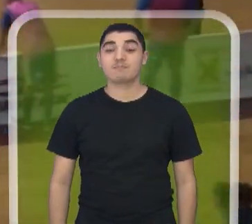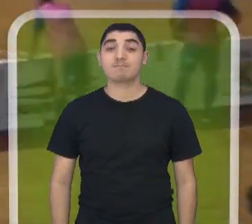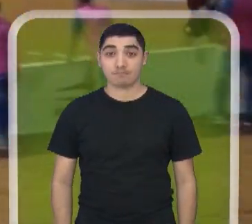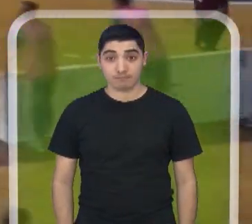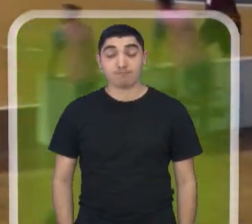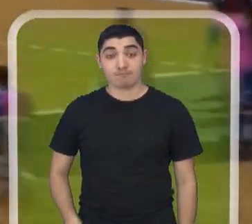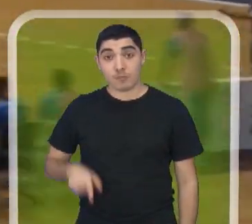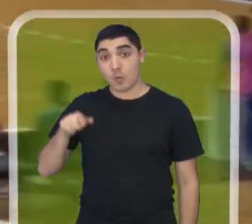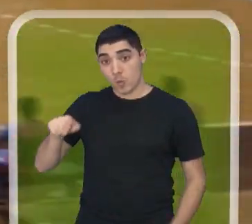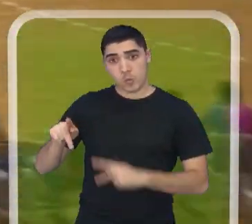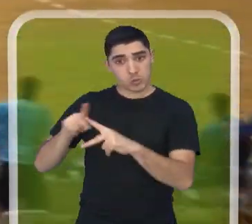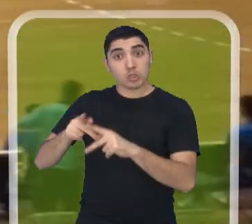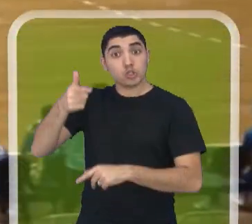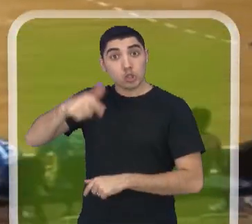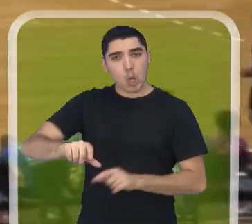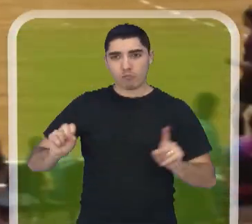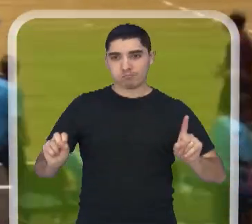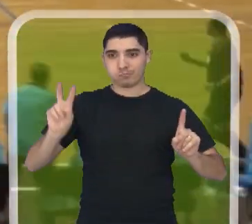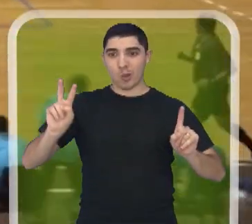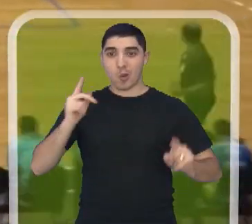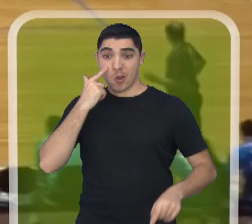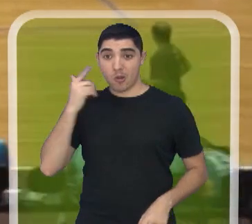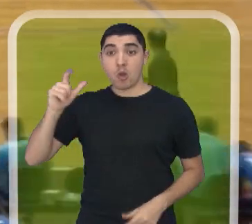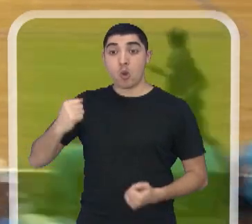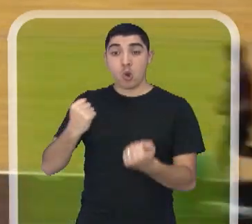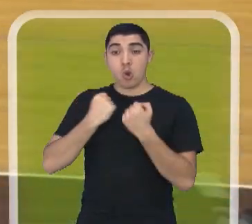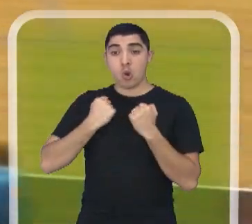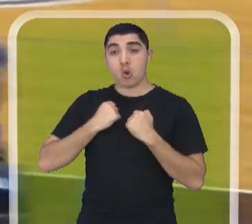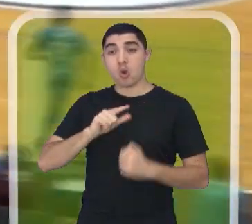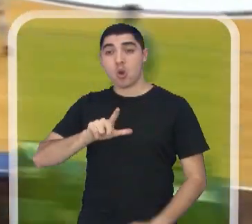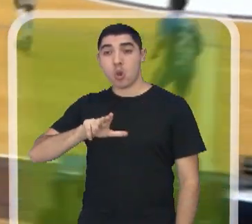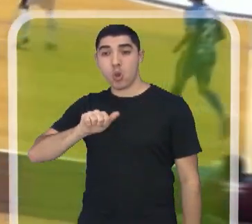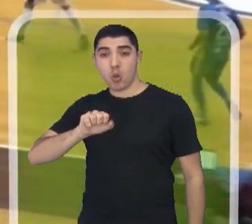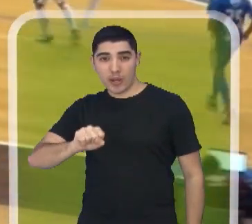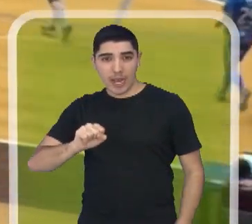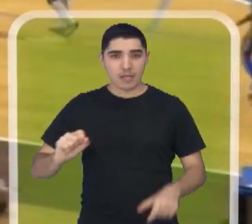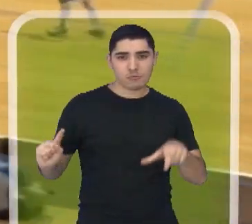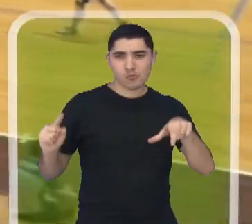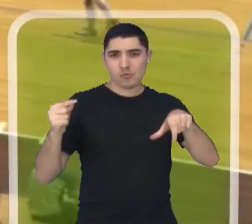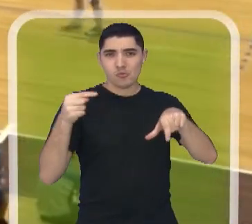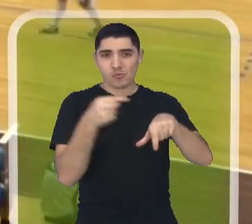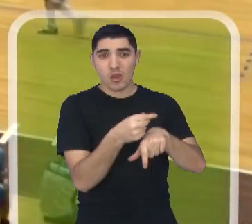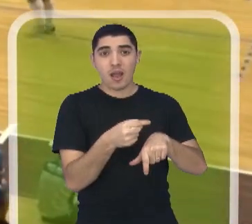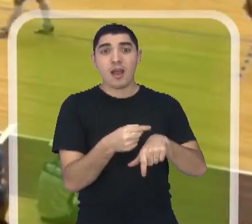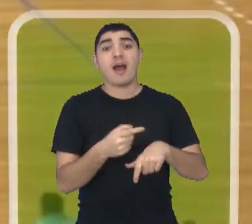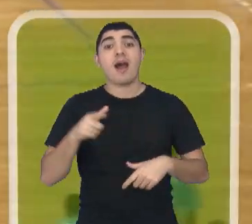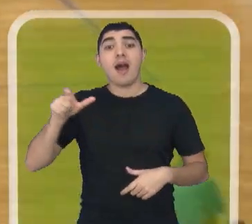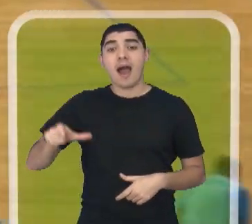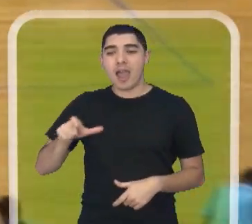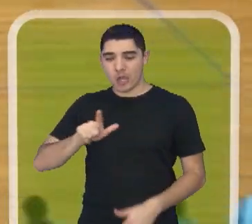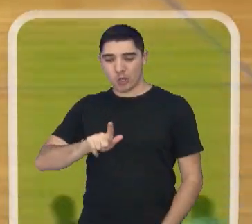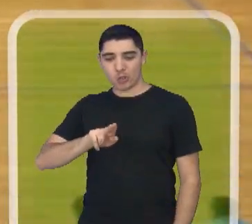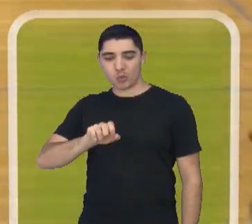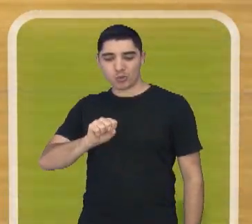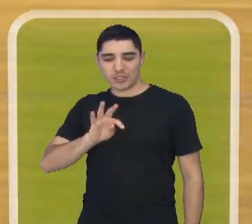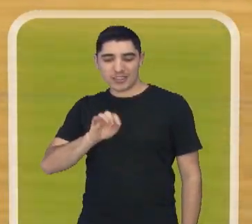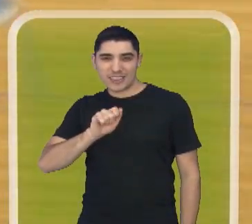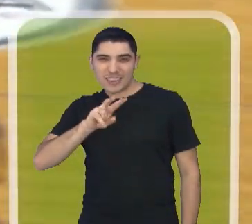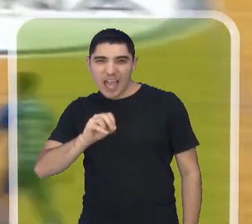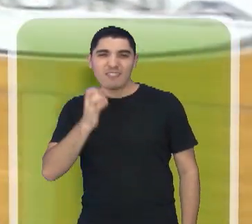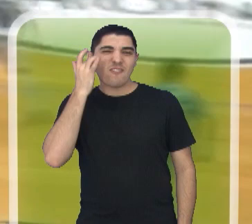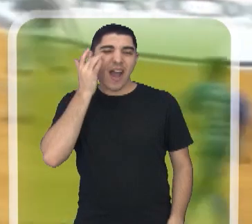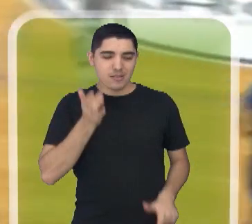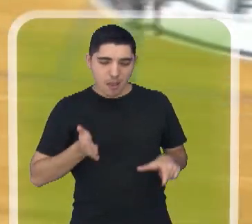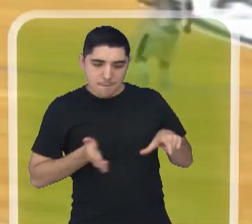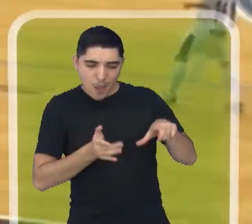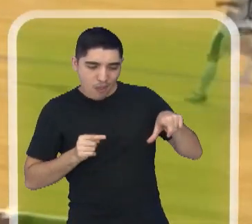São José ficou na frente de novo, o goleiro Lucas foi carregando e lançou no ataque e Gustavo, com um leve toque, só tirou do goleiro Caio